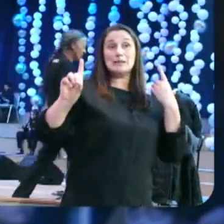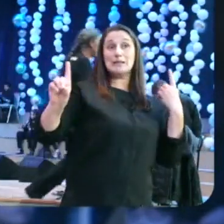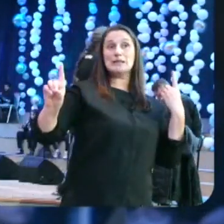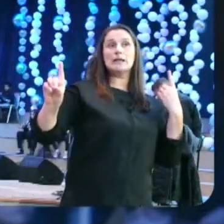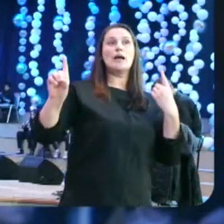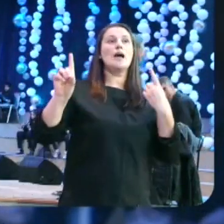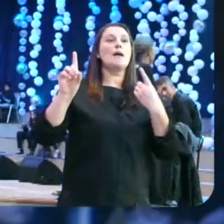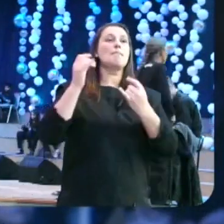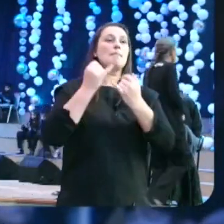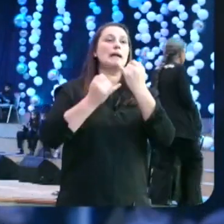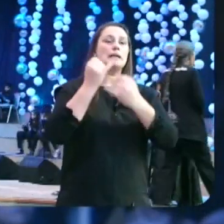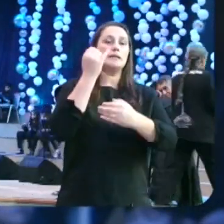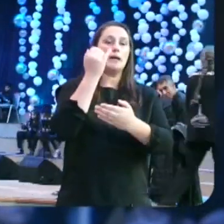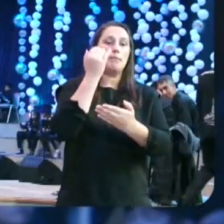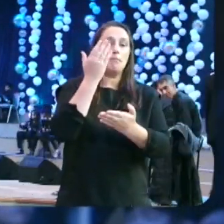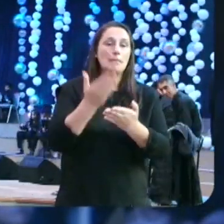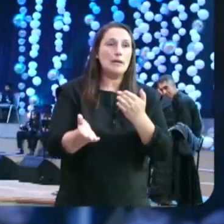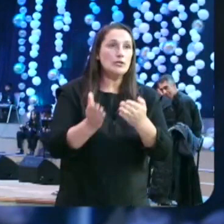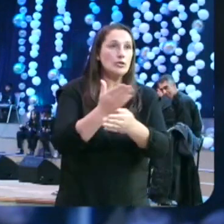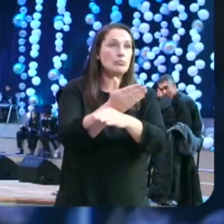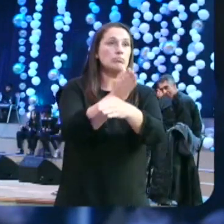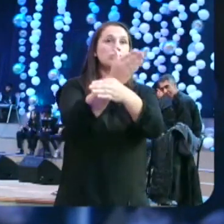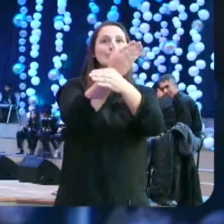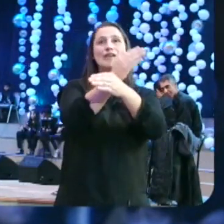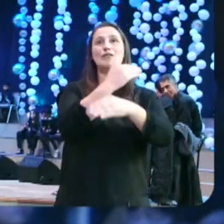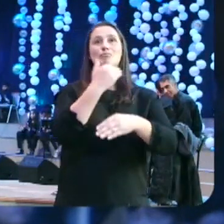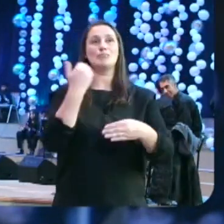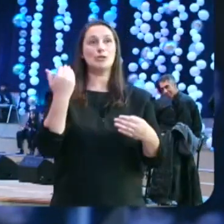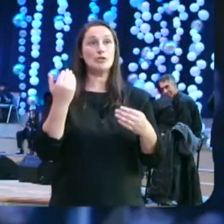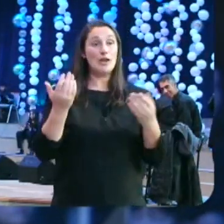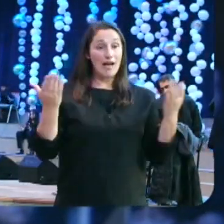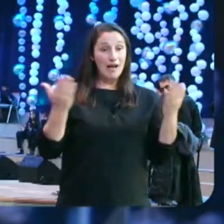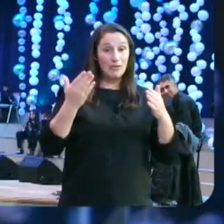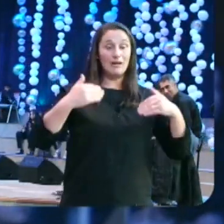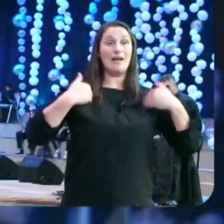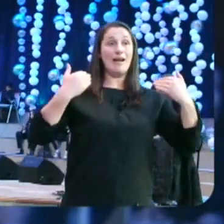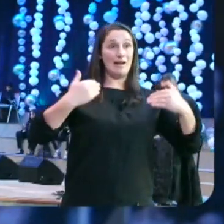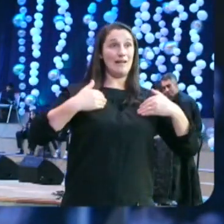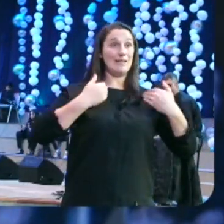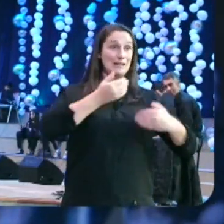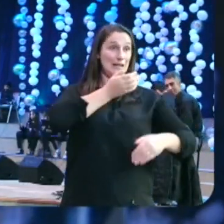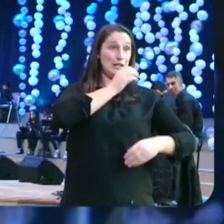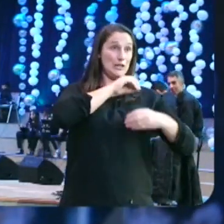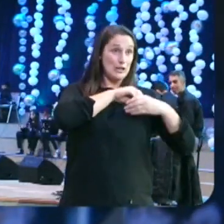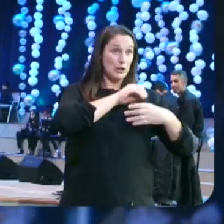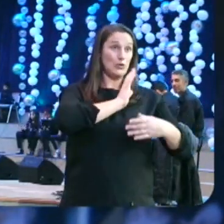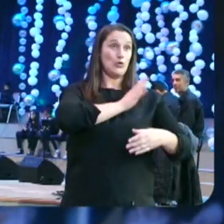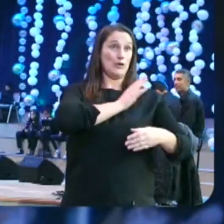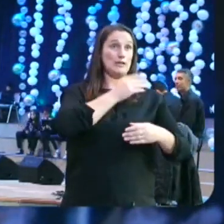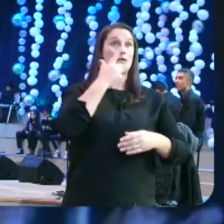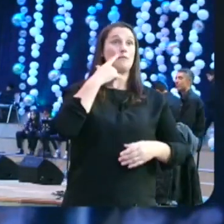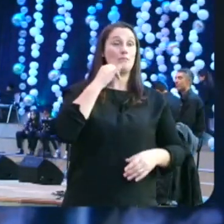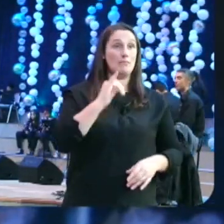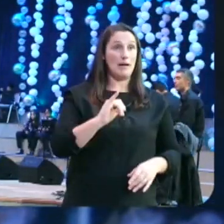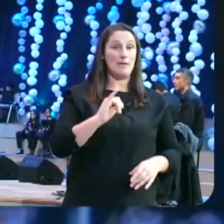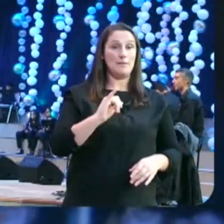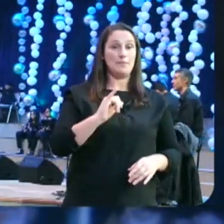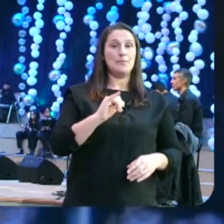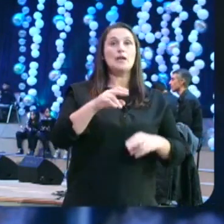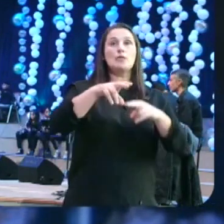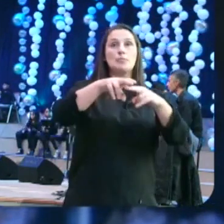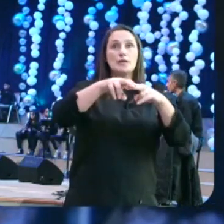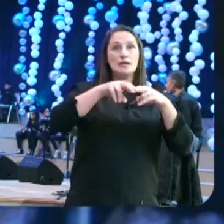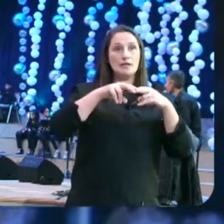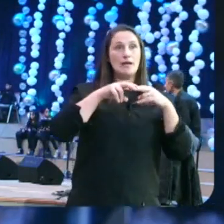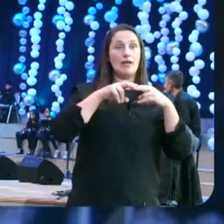parecia perdido e morto, era agora alegria no coração do pai, por causa